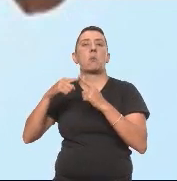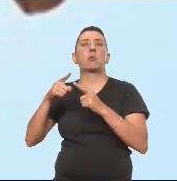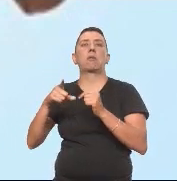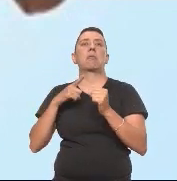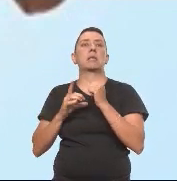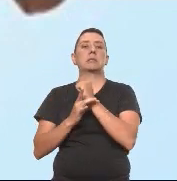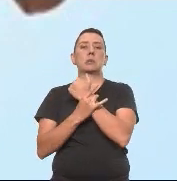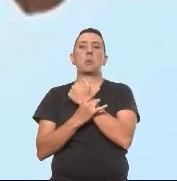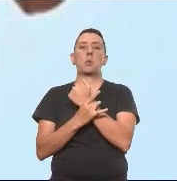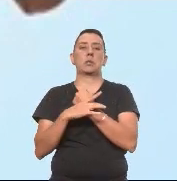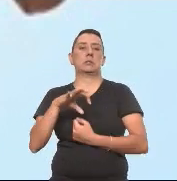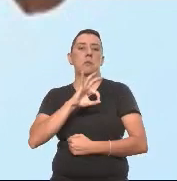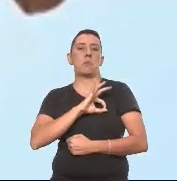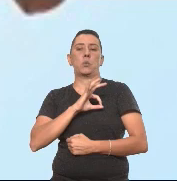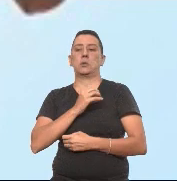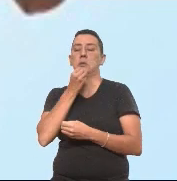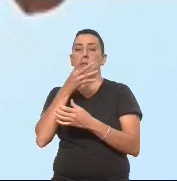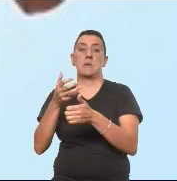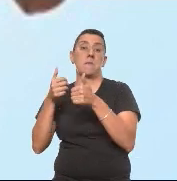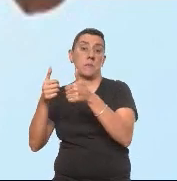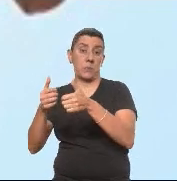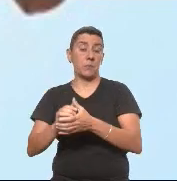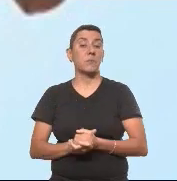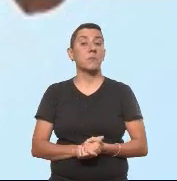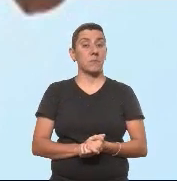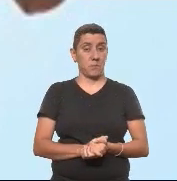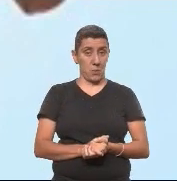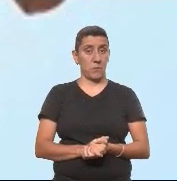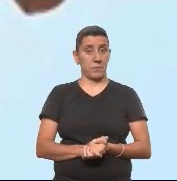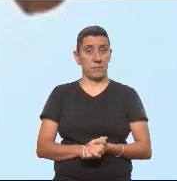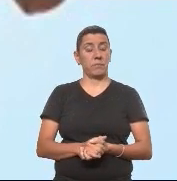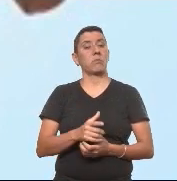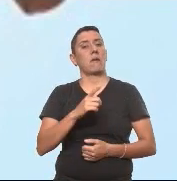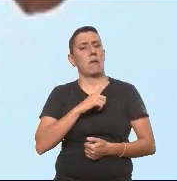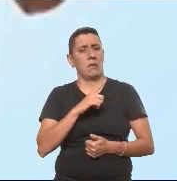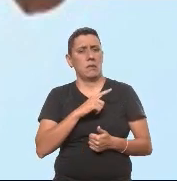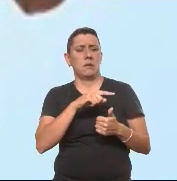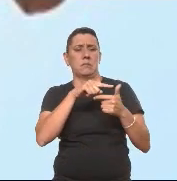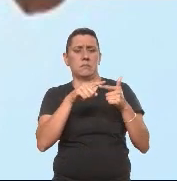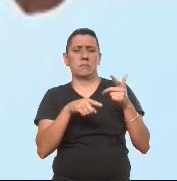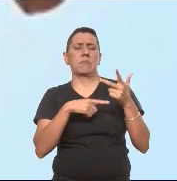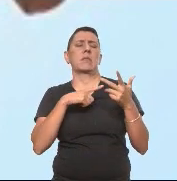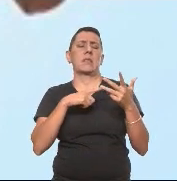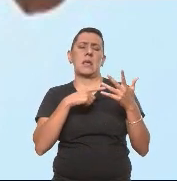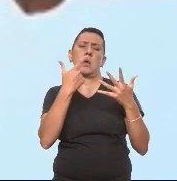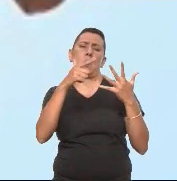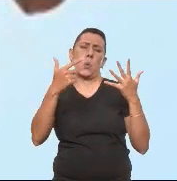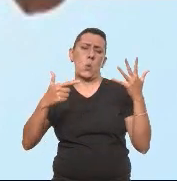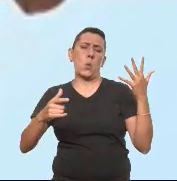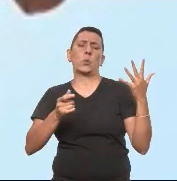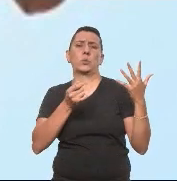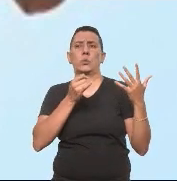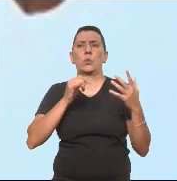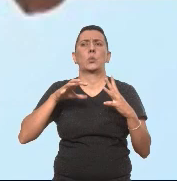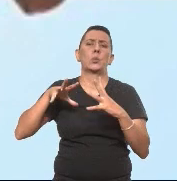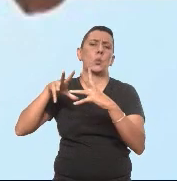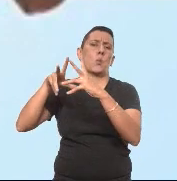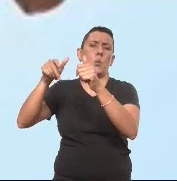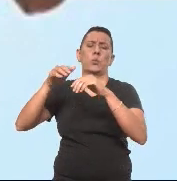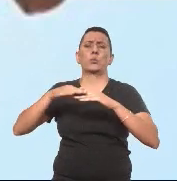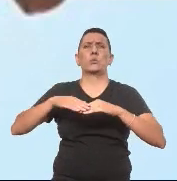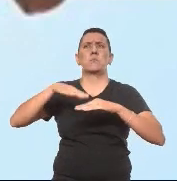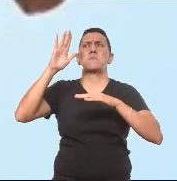município Esses são alguns exemplos é mais a gente tem sucesso o sucesso espalhados por todo mundo são mais de